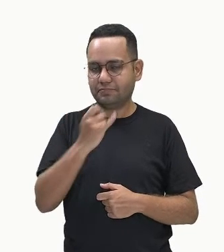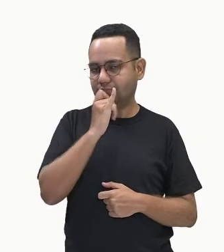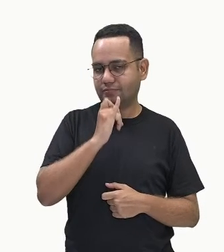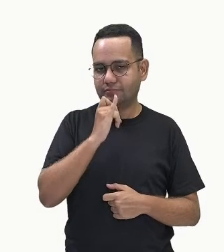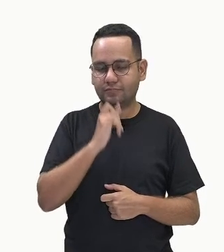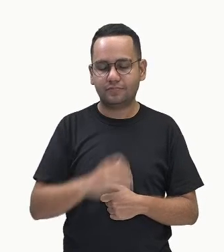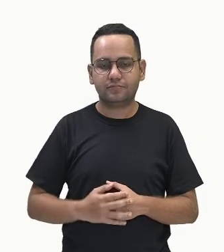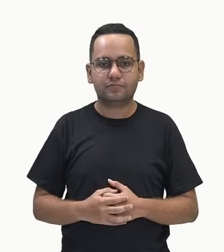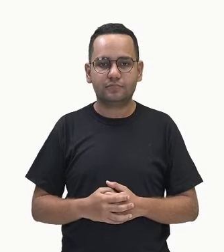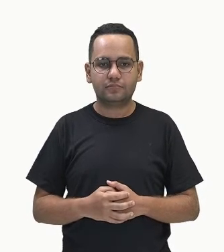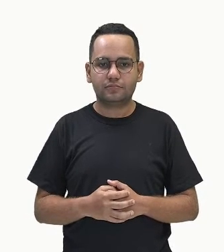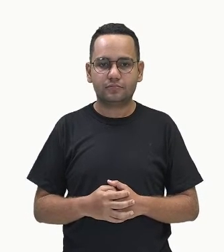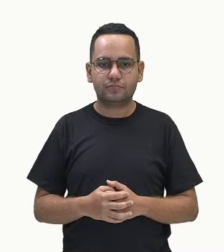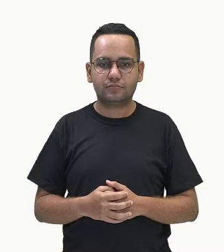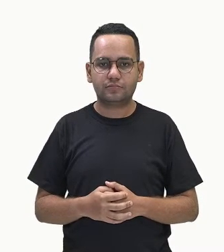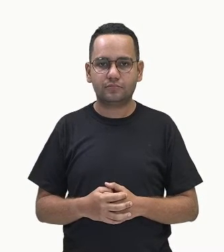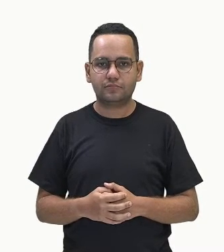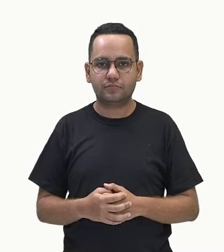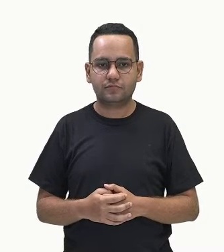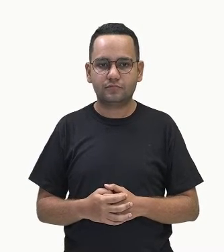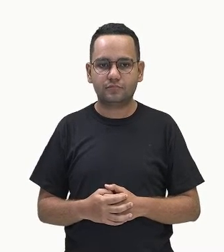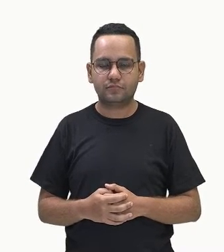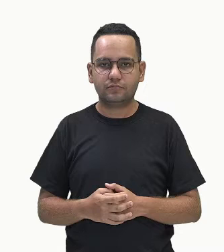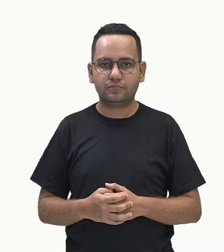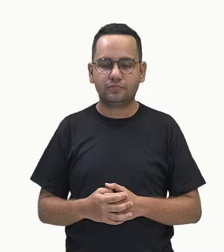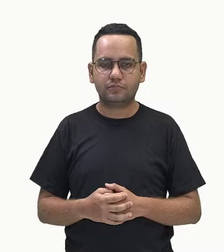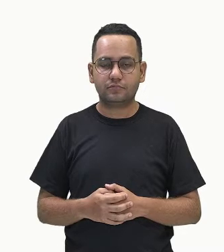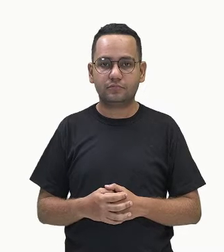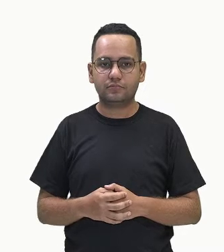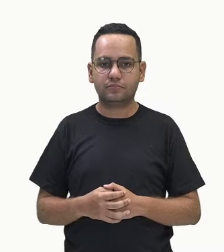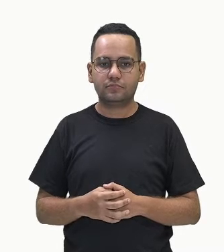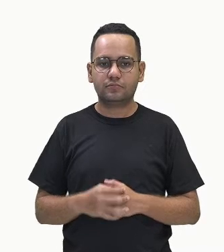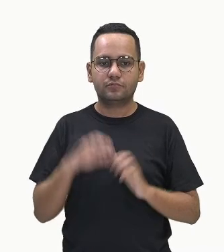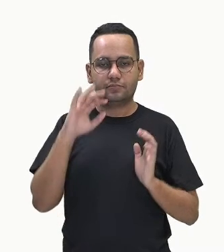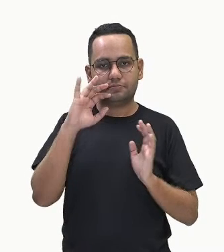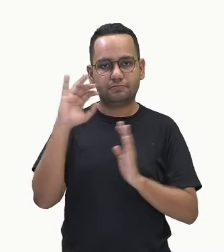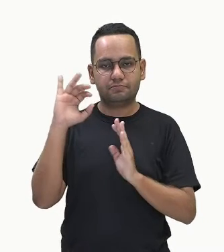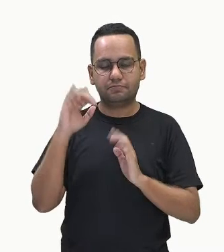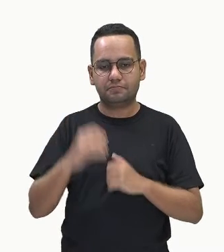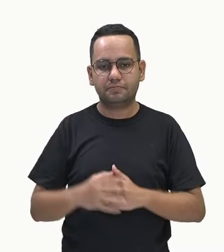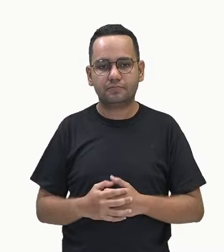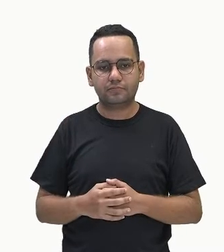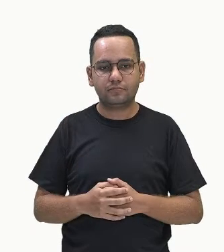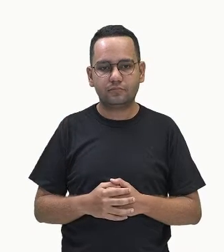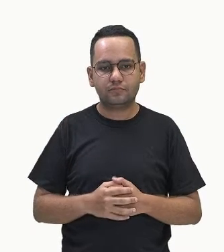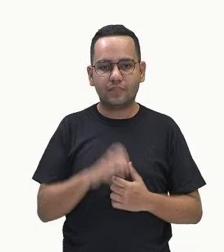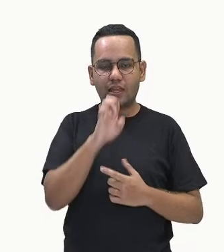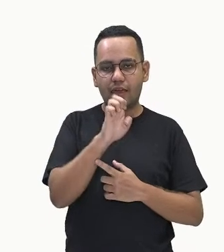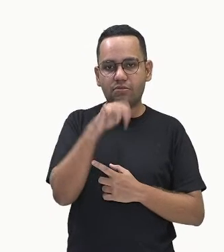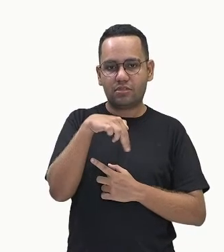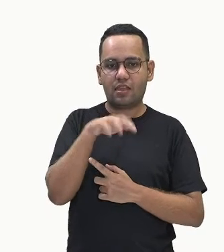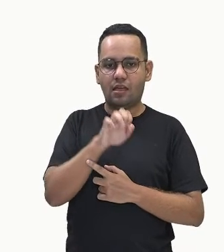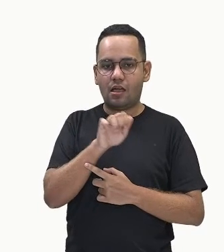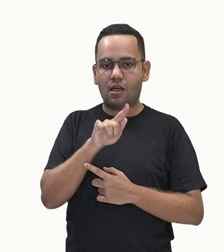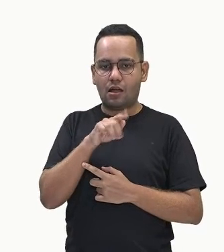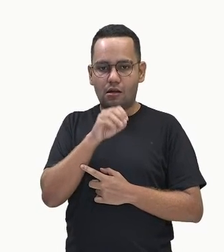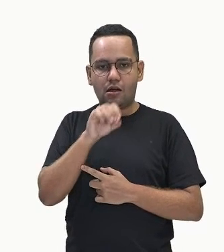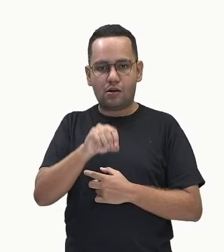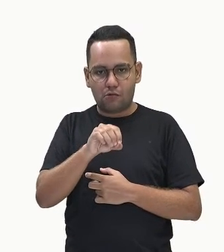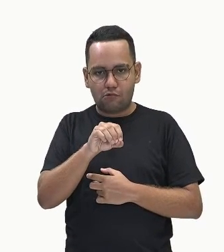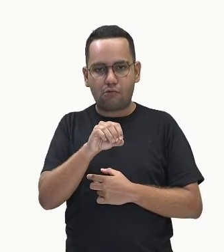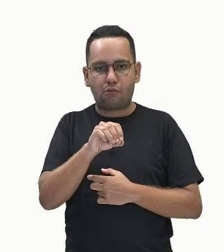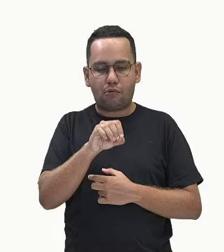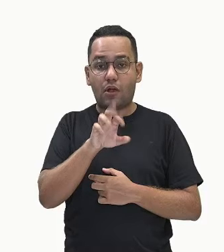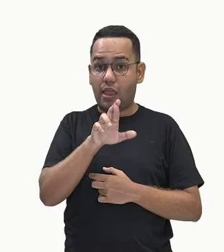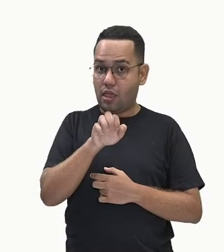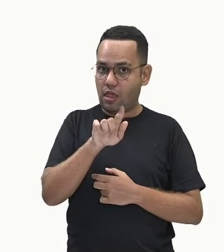Atenção! Diz assim o nosso primeiro exemplo. Um eneágono regular tem lado igual a